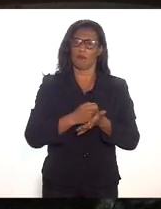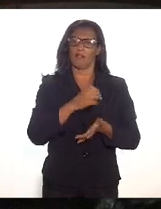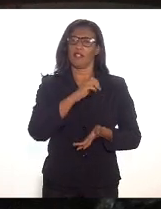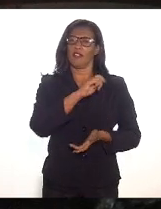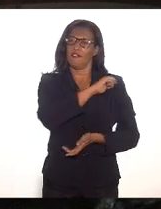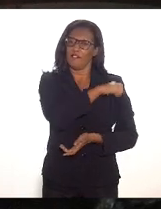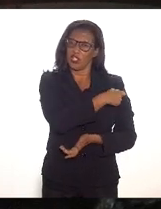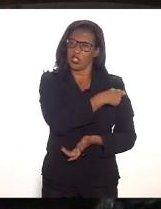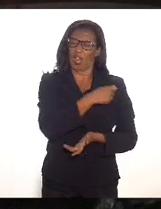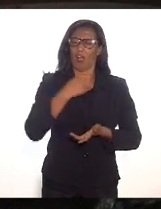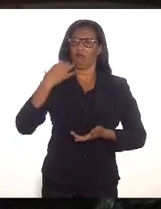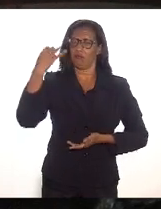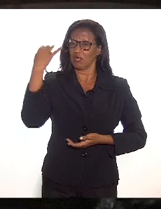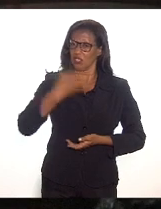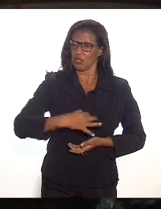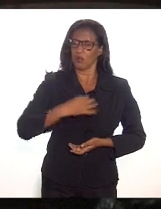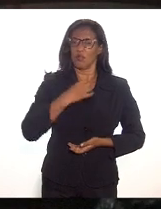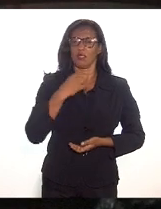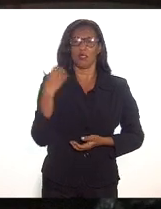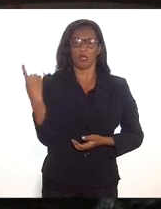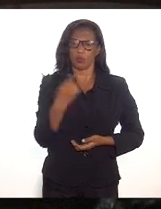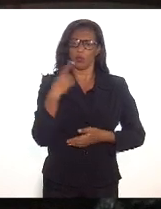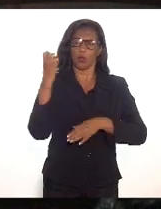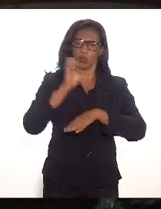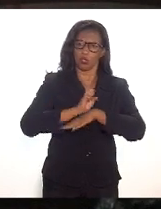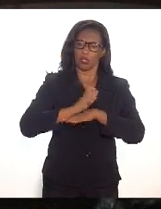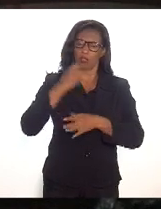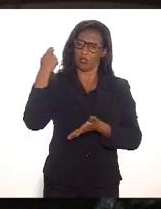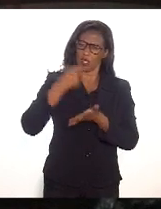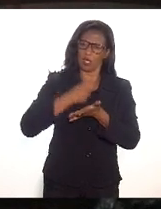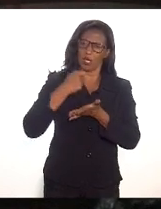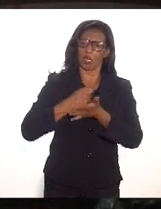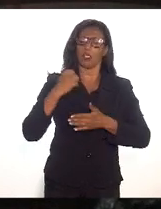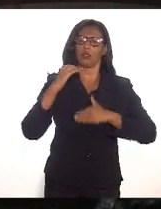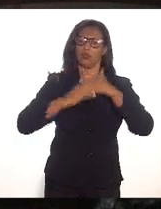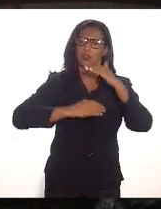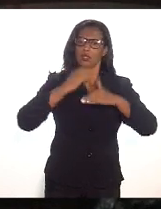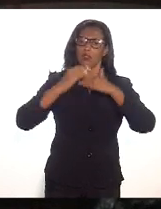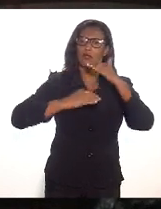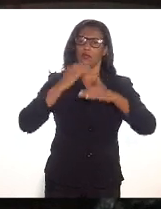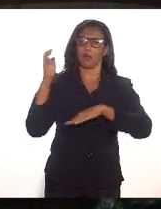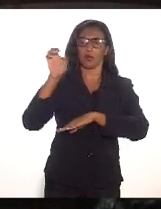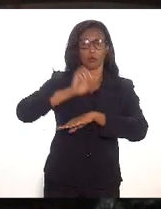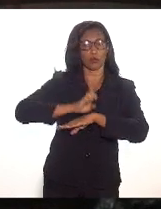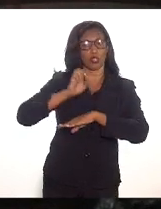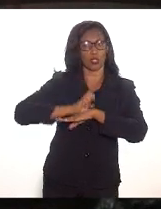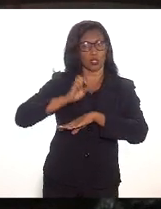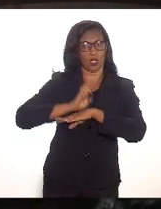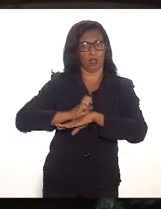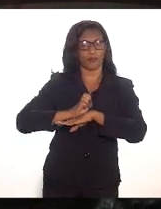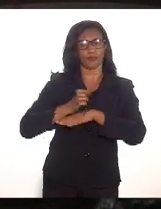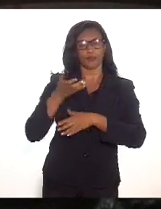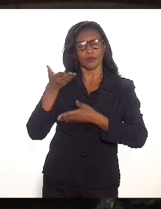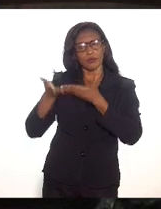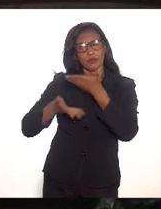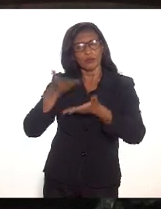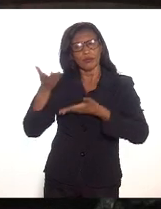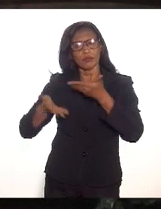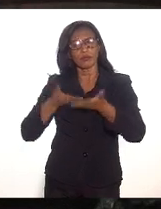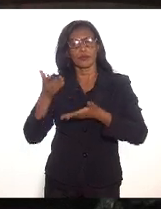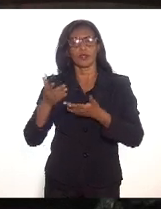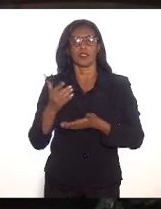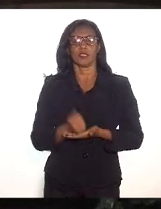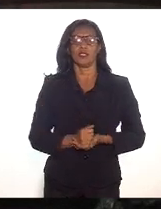seja honesto para o nosso Estado e que garanta o desenvolvimento do nosso Estado, a possibilidade de investimento e